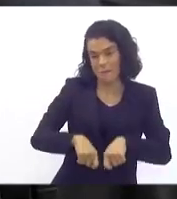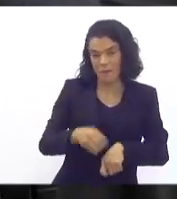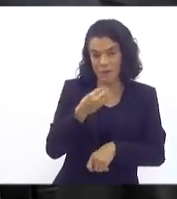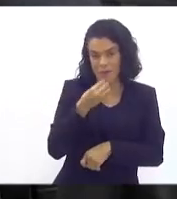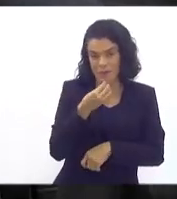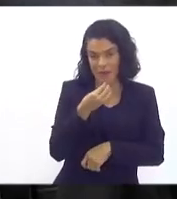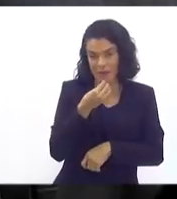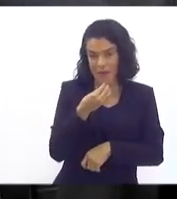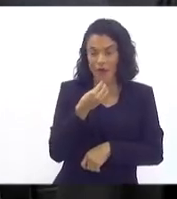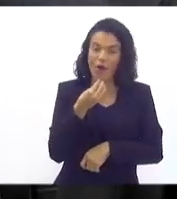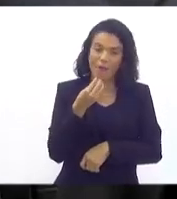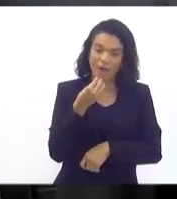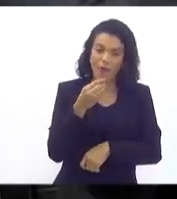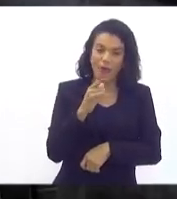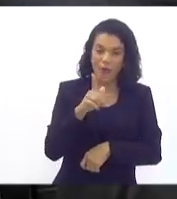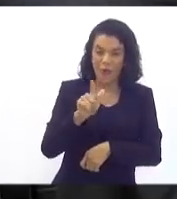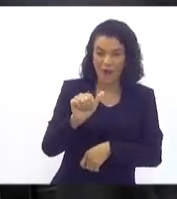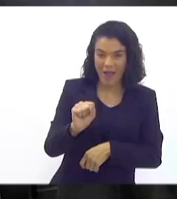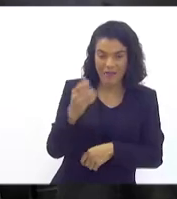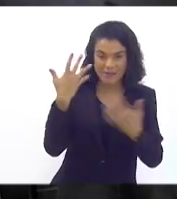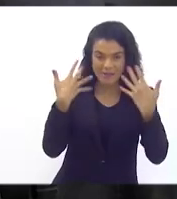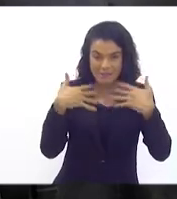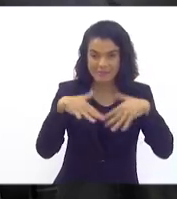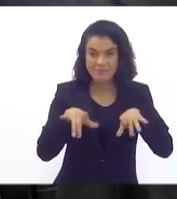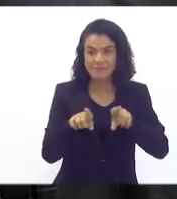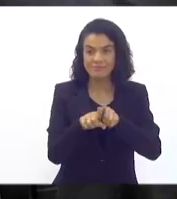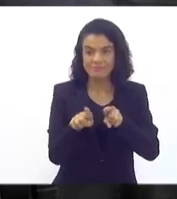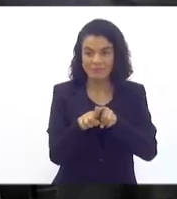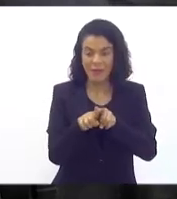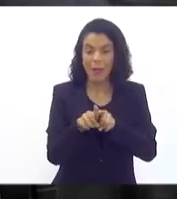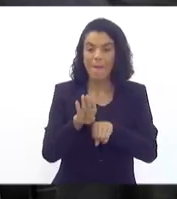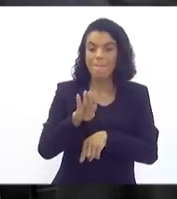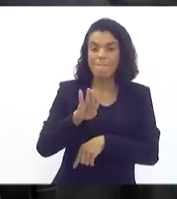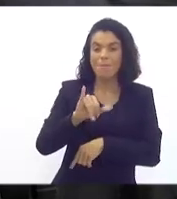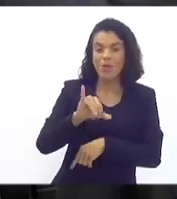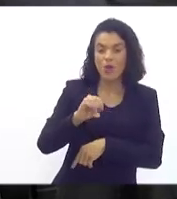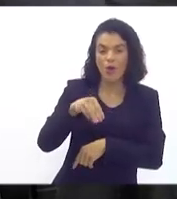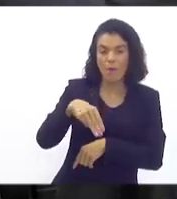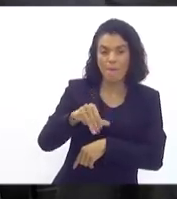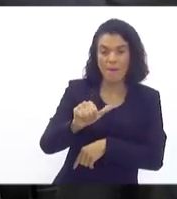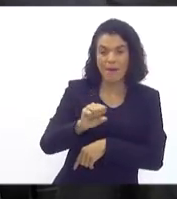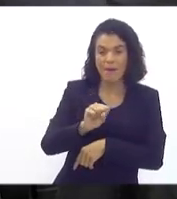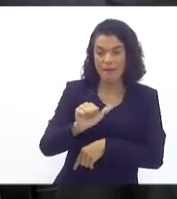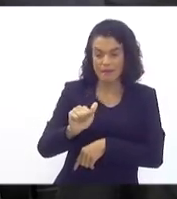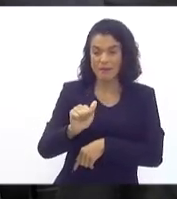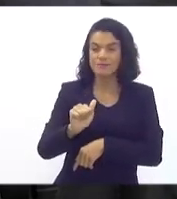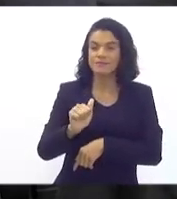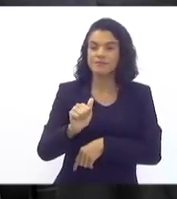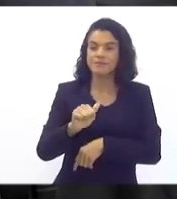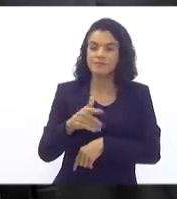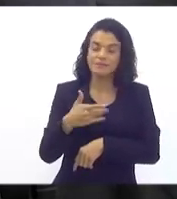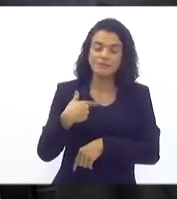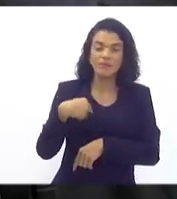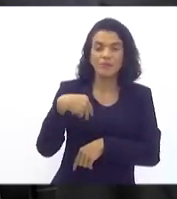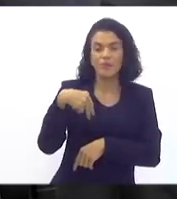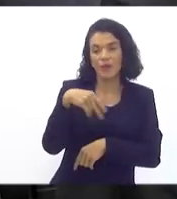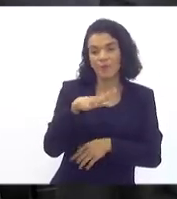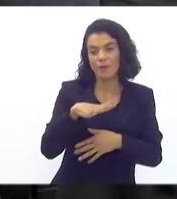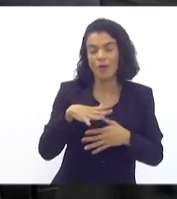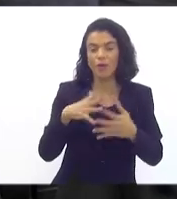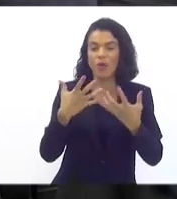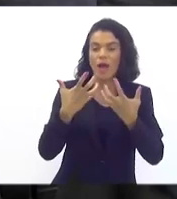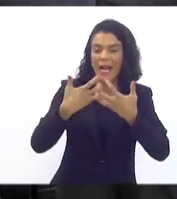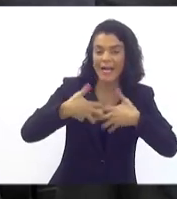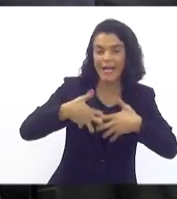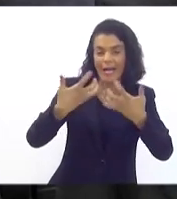só o gás natural que nós temos mas a biomassa também biomassa através de processamento geralmente no norte Noroeste com bagaço de